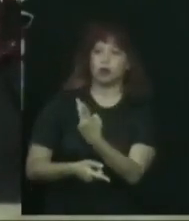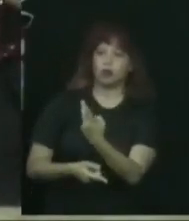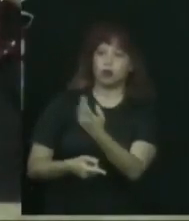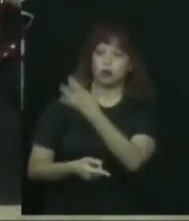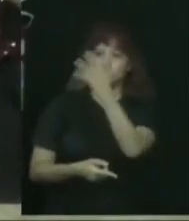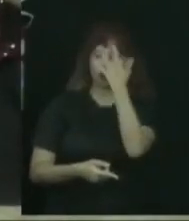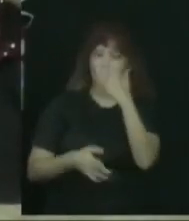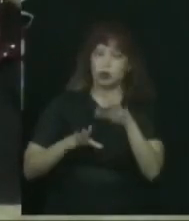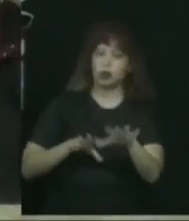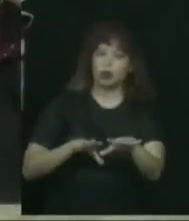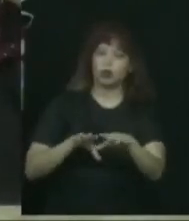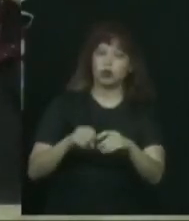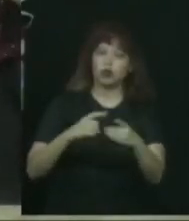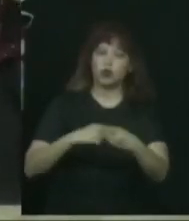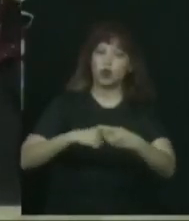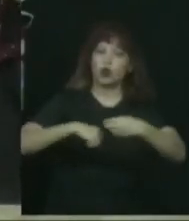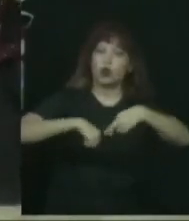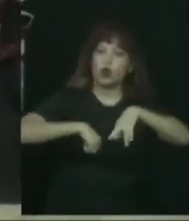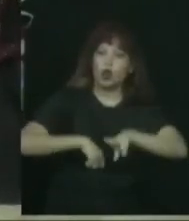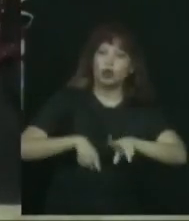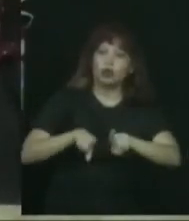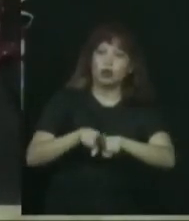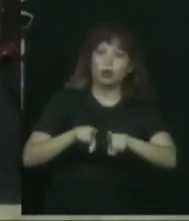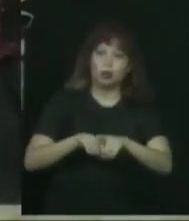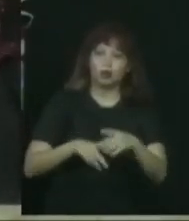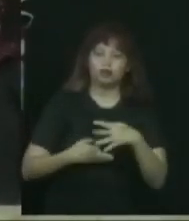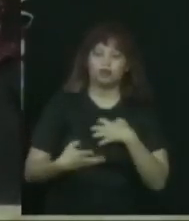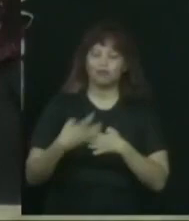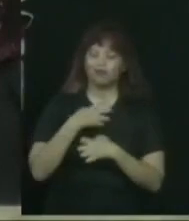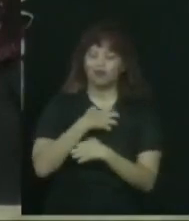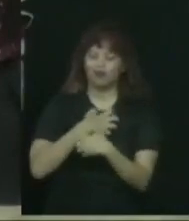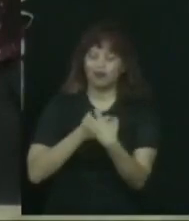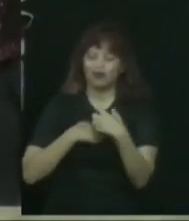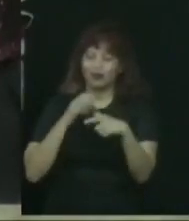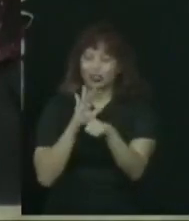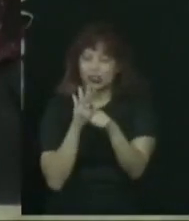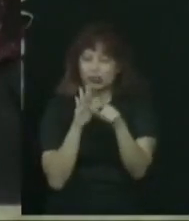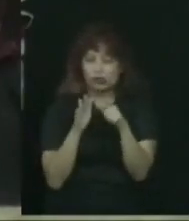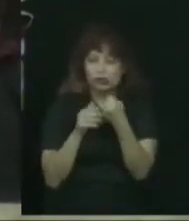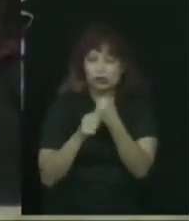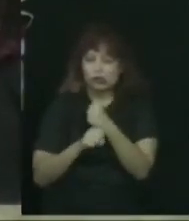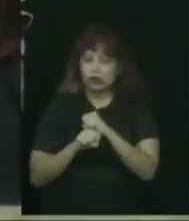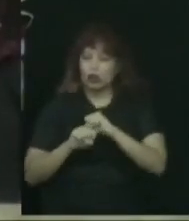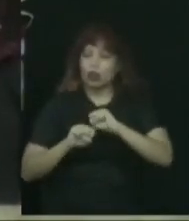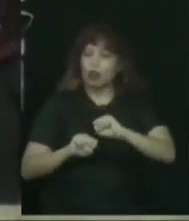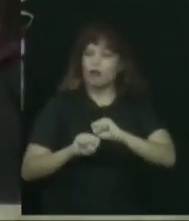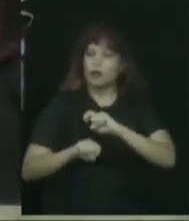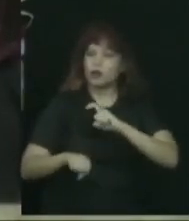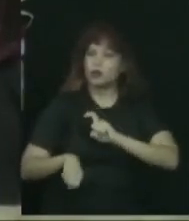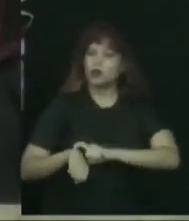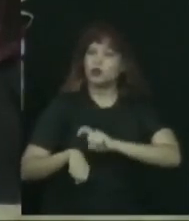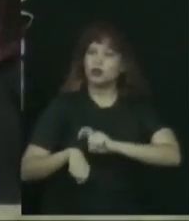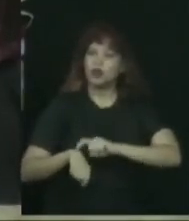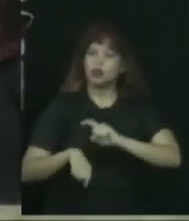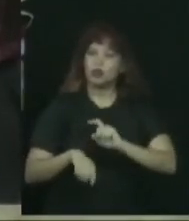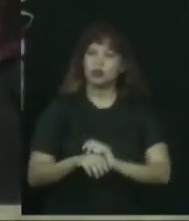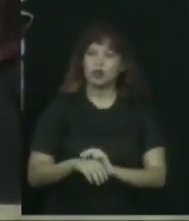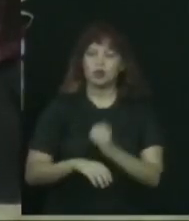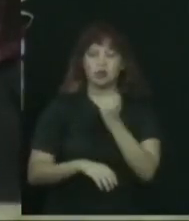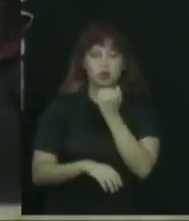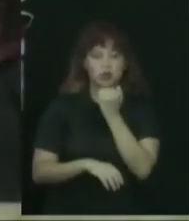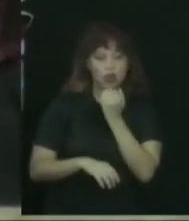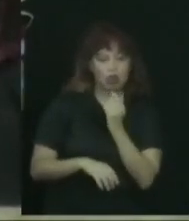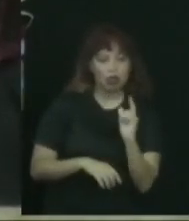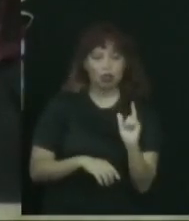de doutorado e o período angustiante que antecede sua defesa tudo isso sem diminuir o elevado ritmo de julgamentos